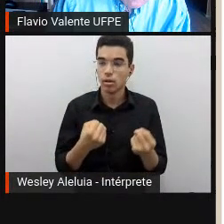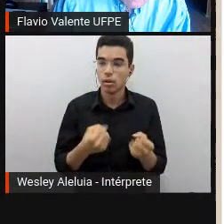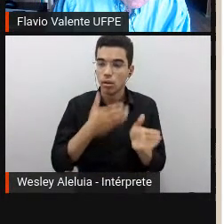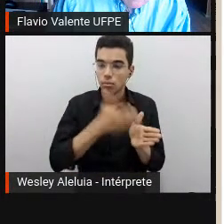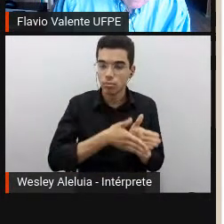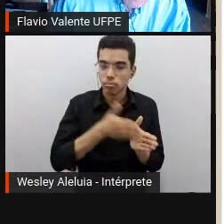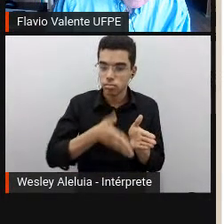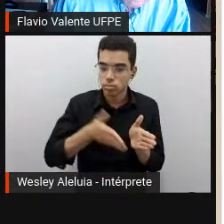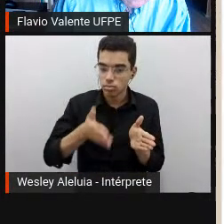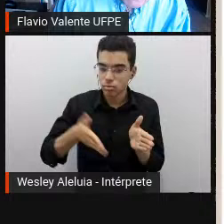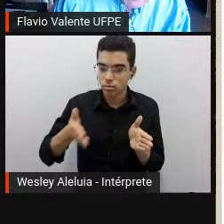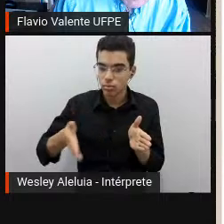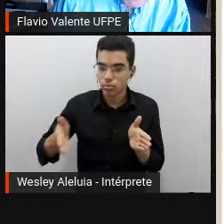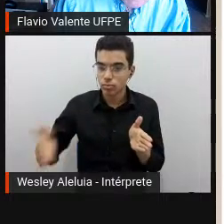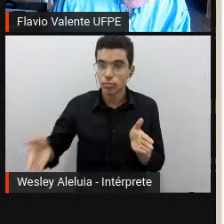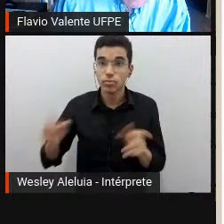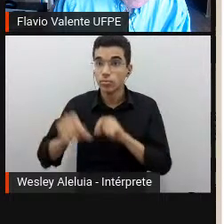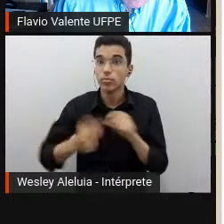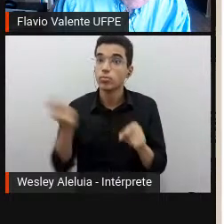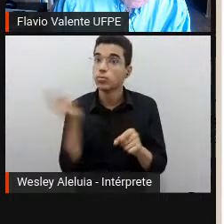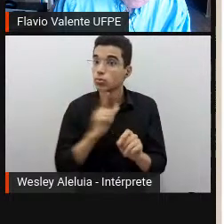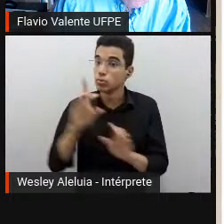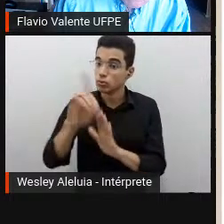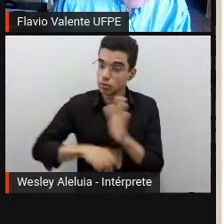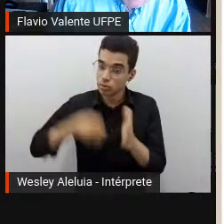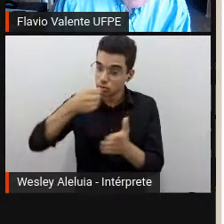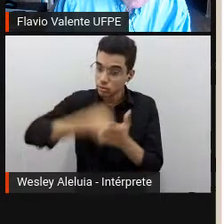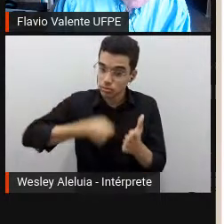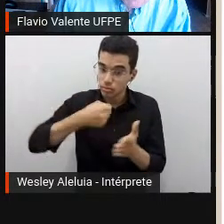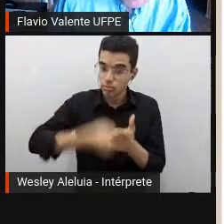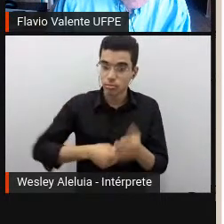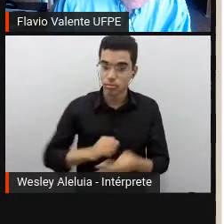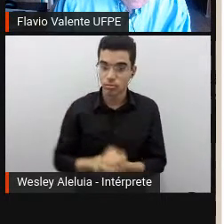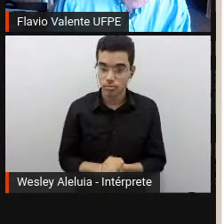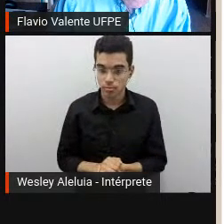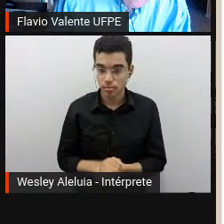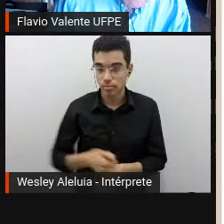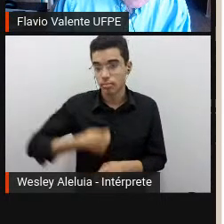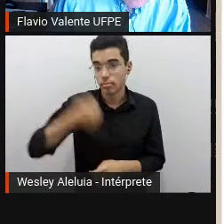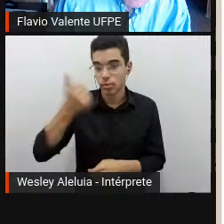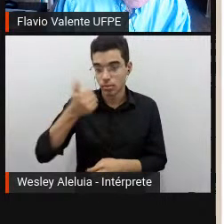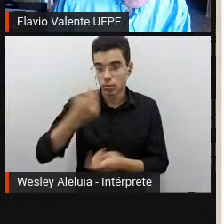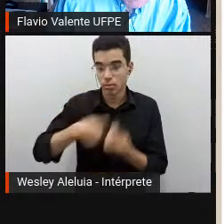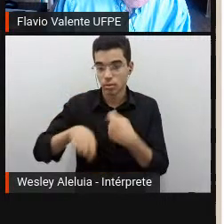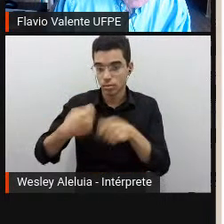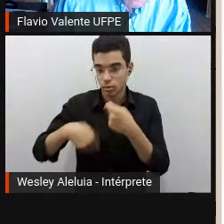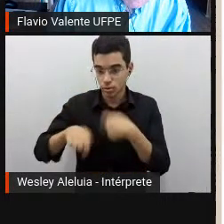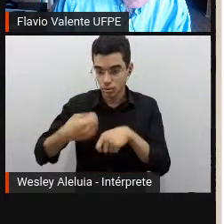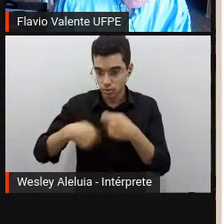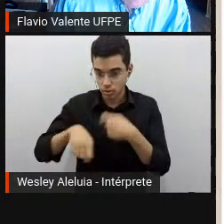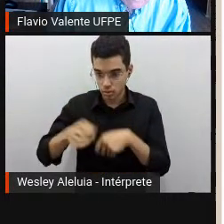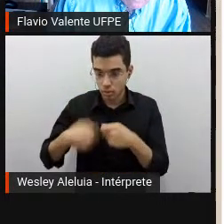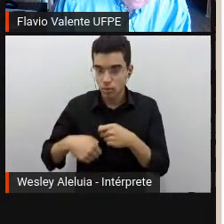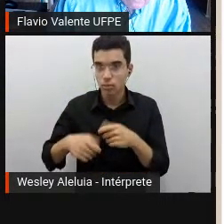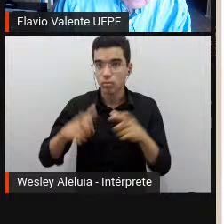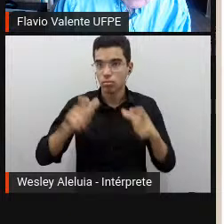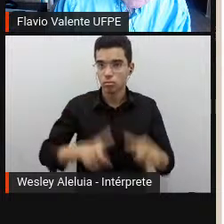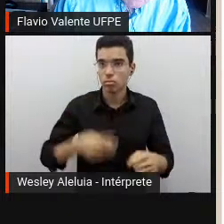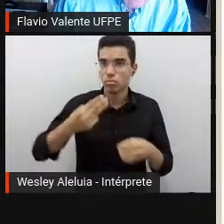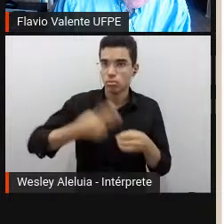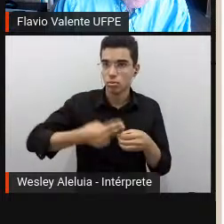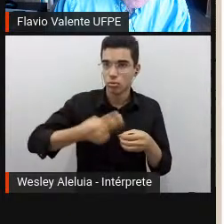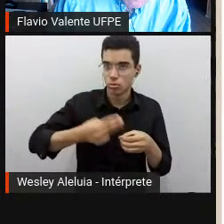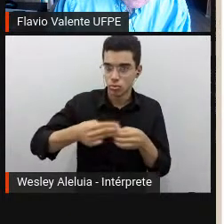públicos para a cobrança de direitos, em primeiro lugar, no âmbito administrativo, começando no nível local e municipal.